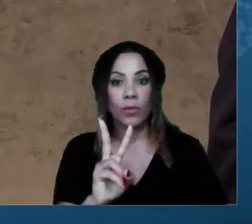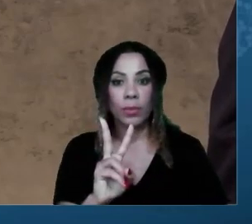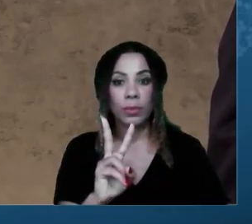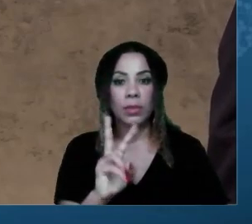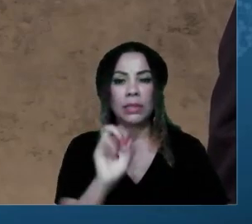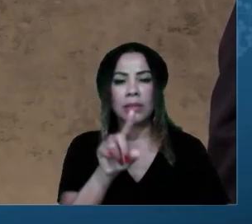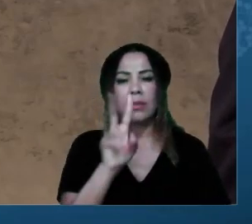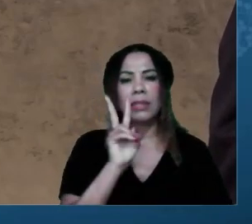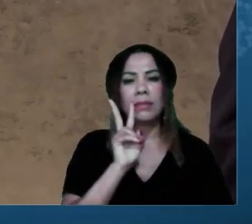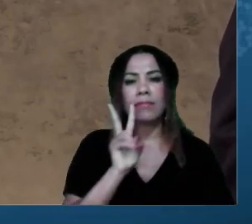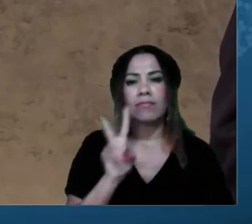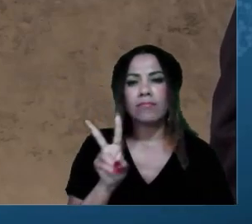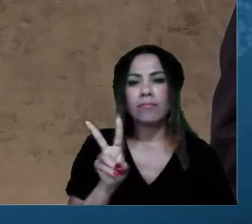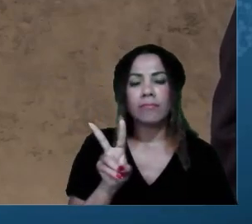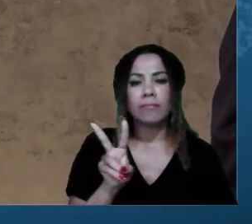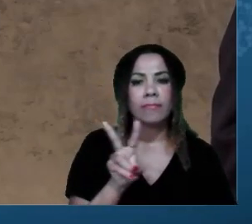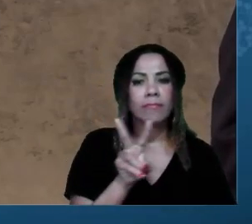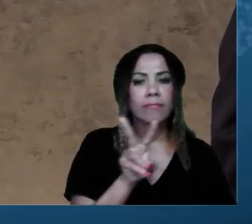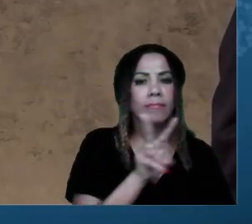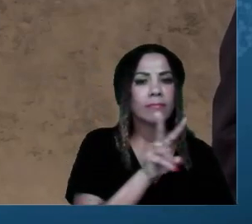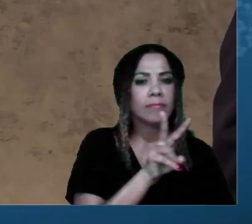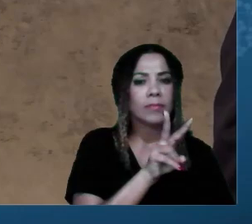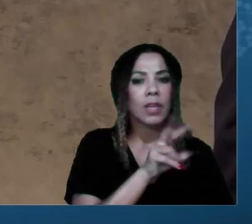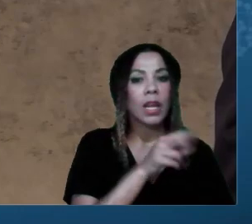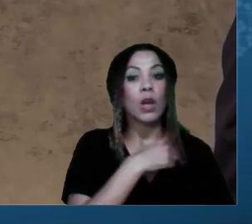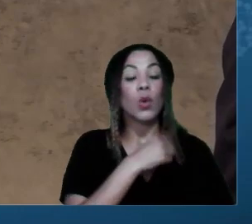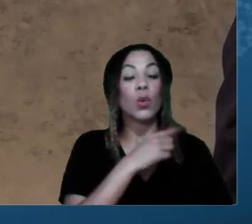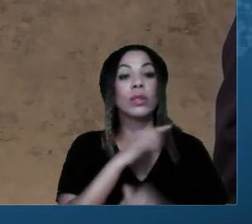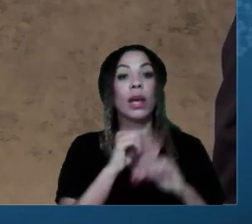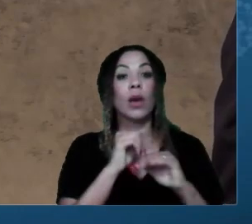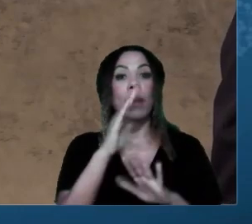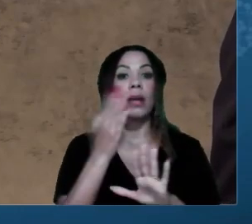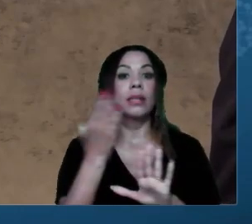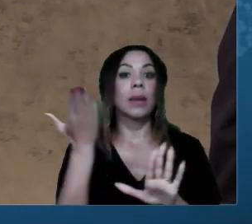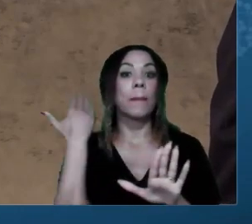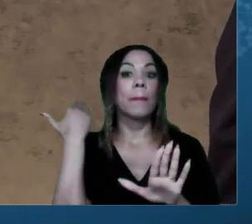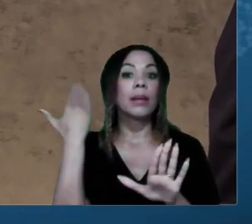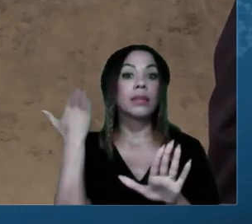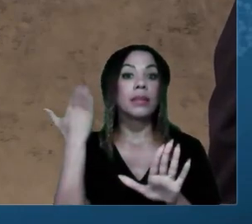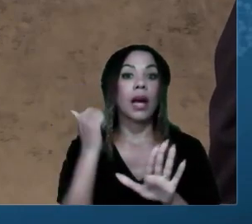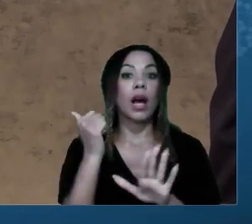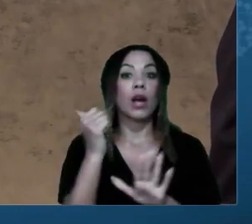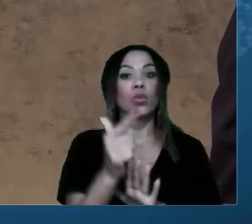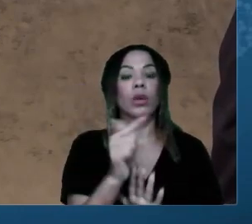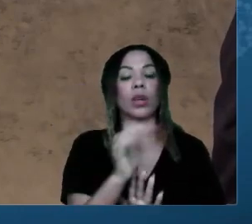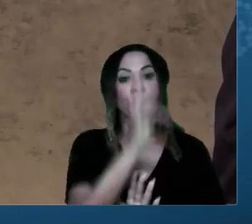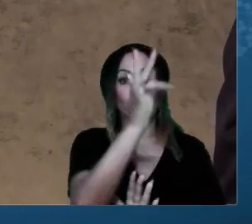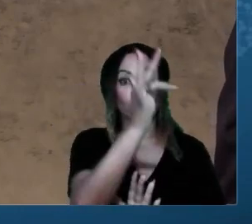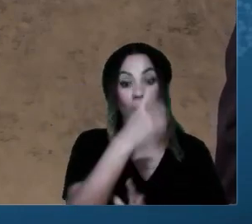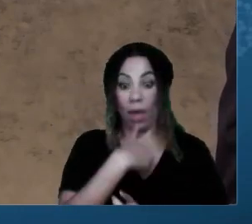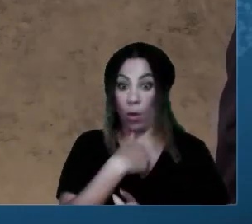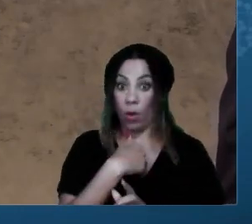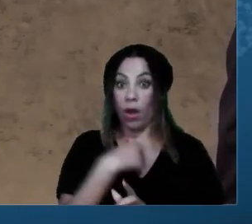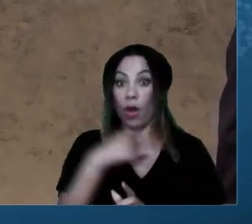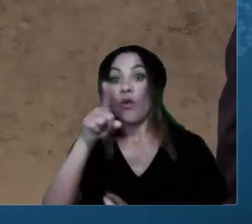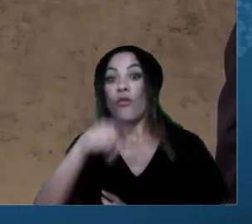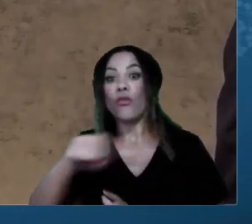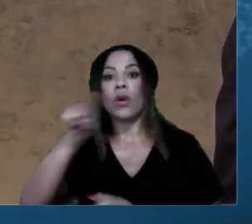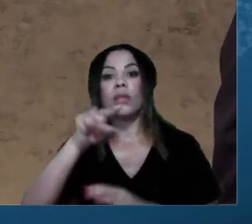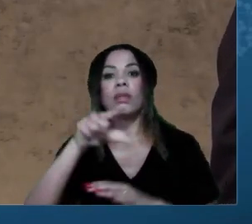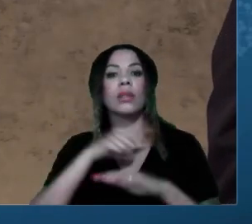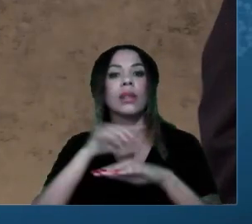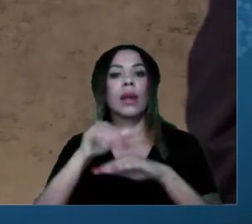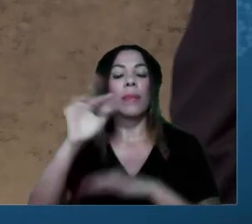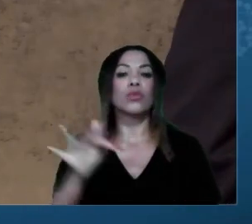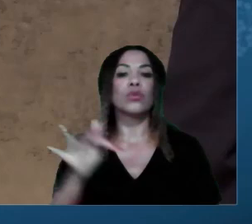eu tenho mais passado do que futuro. Não, é a capela. Vocês têm mais futuro do que passado. Vocês têm o futuro pela